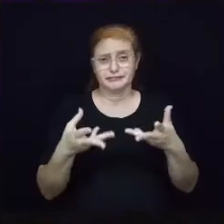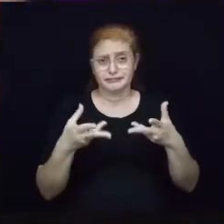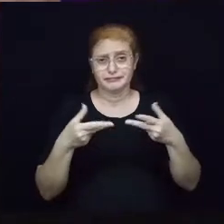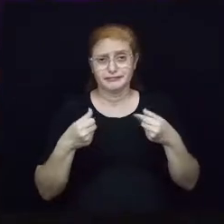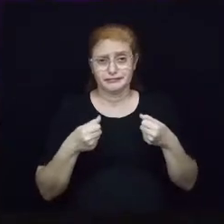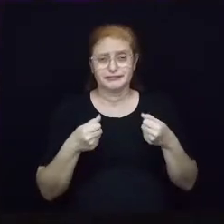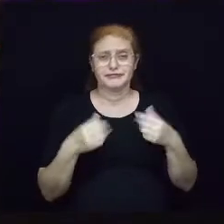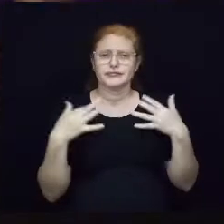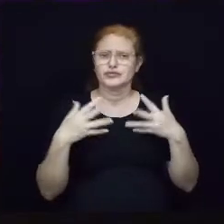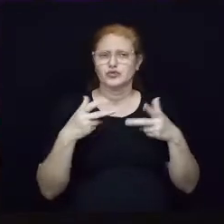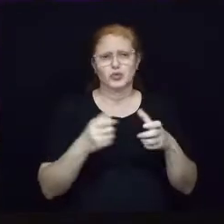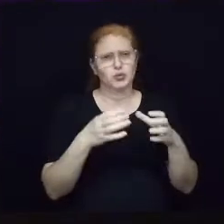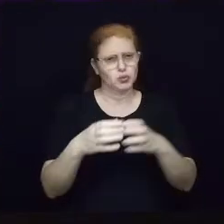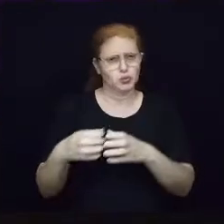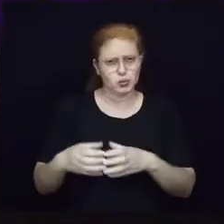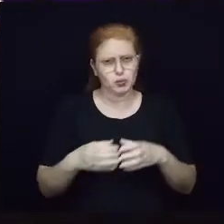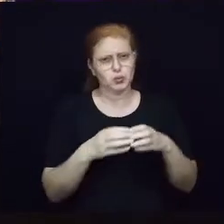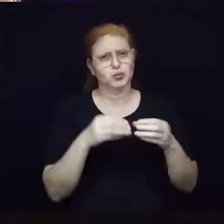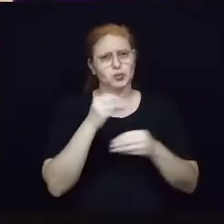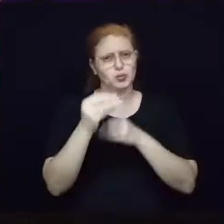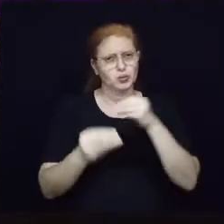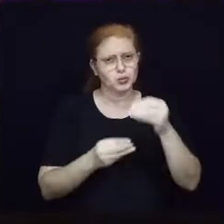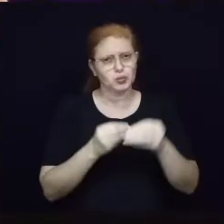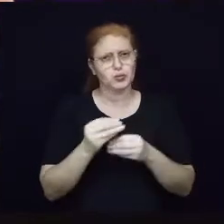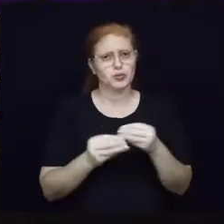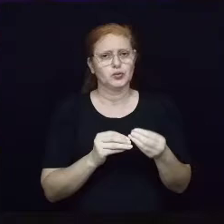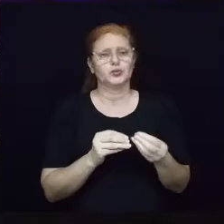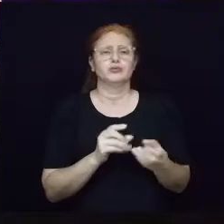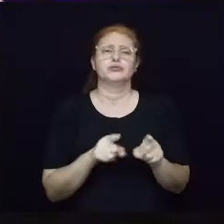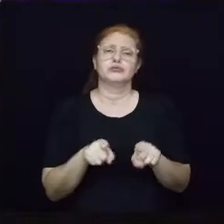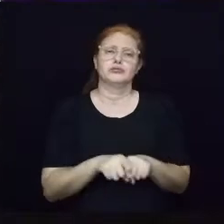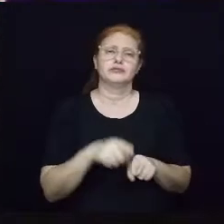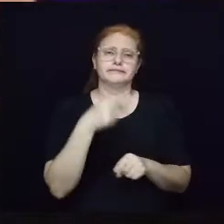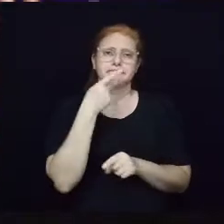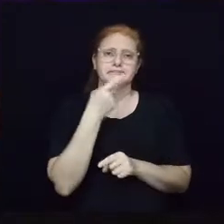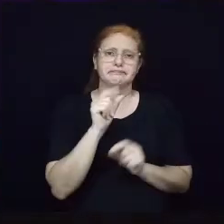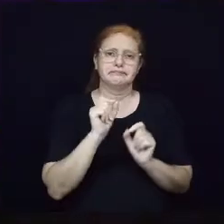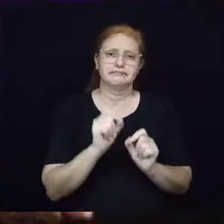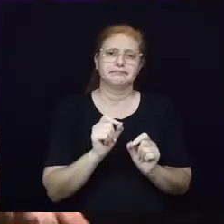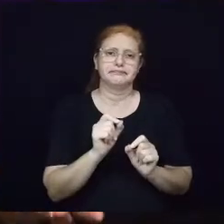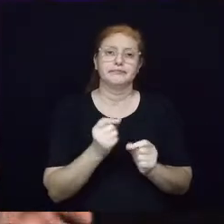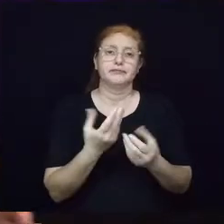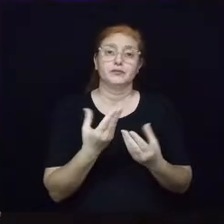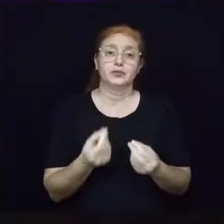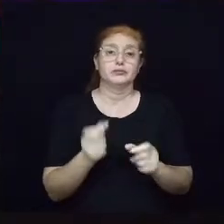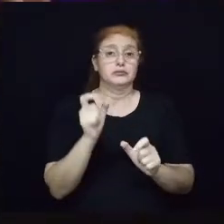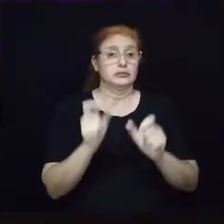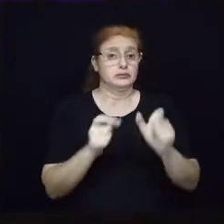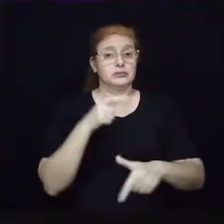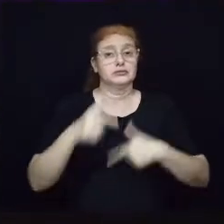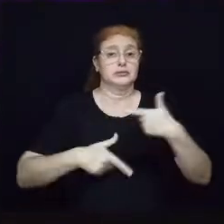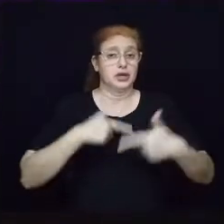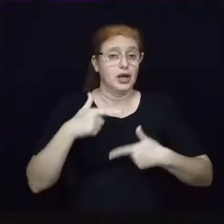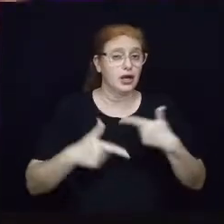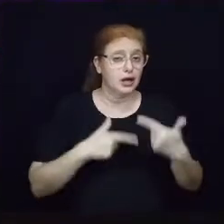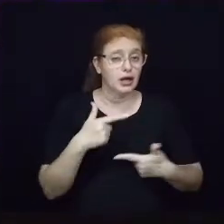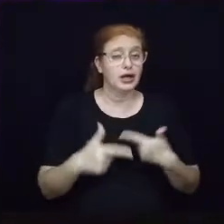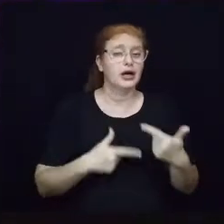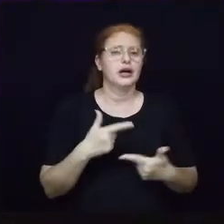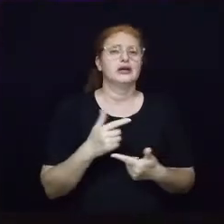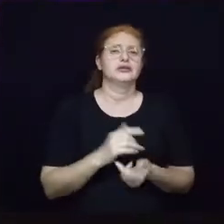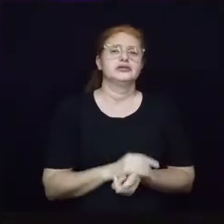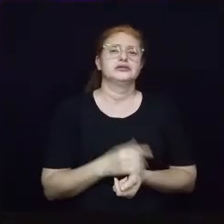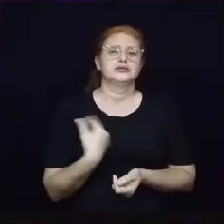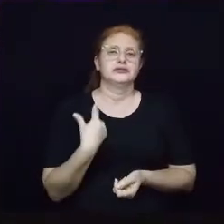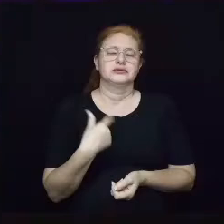com todas as equipes envolvidas. Quero salientar que muitas pessoas trabalharam duramente para que